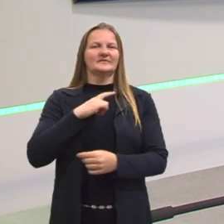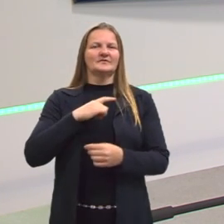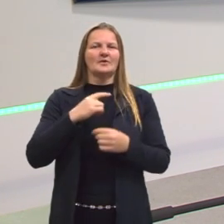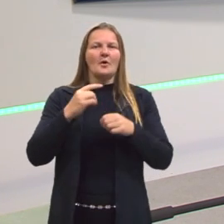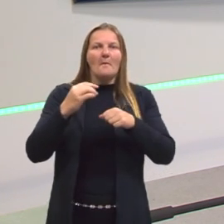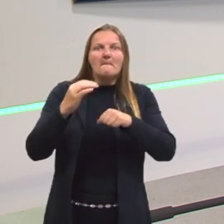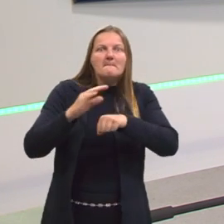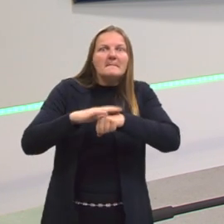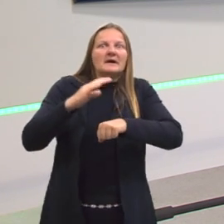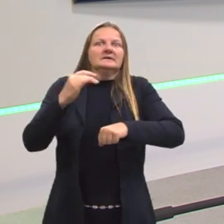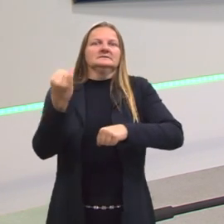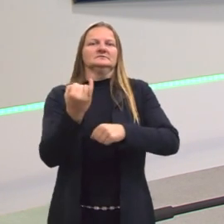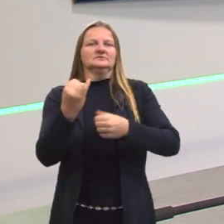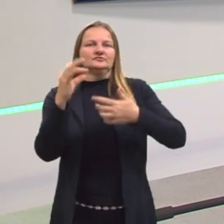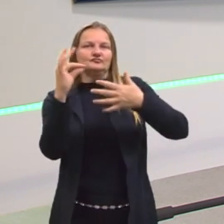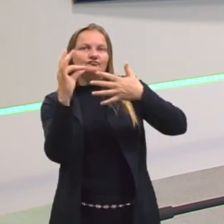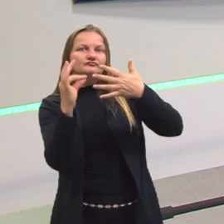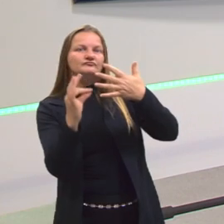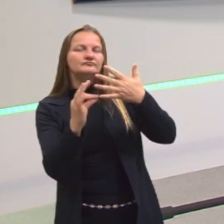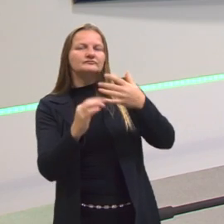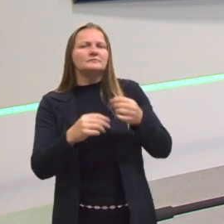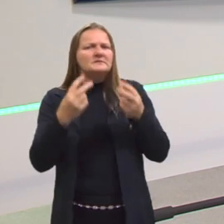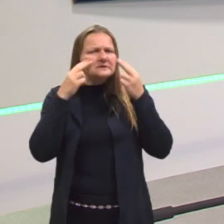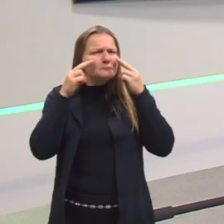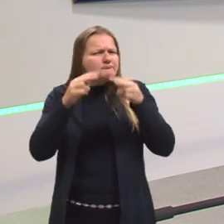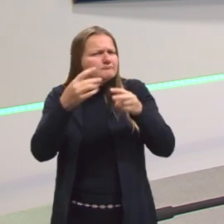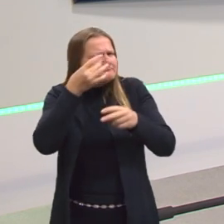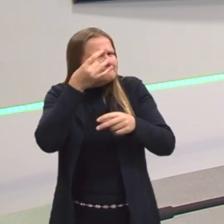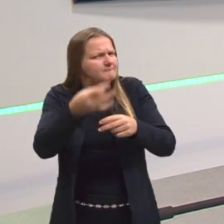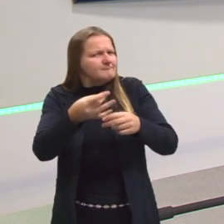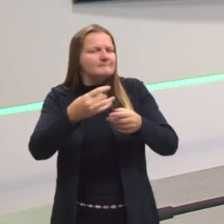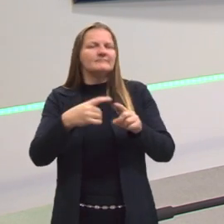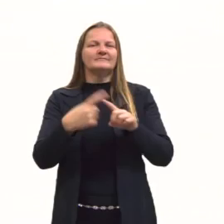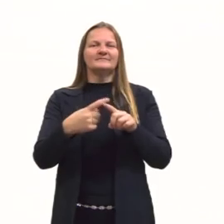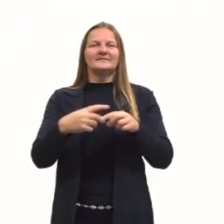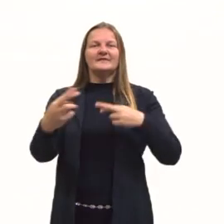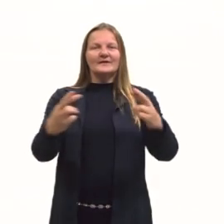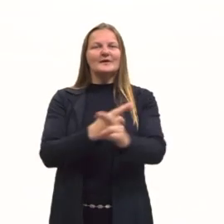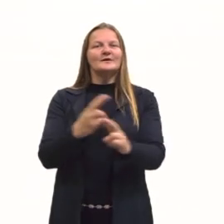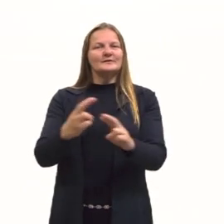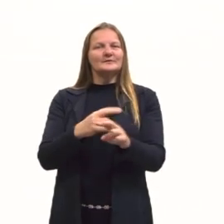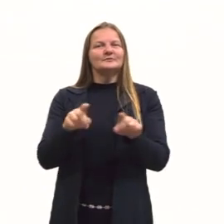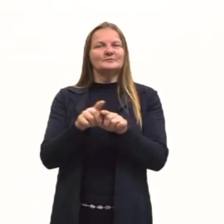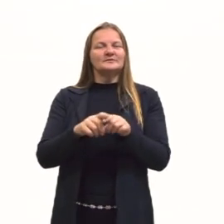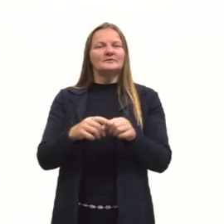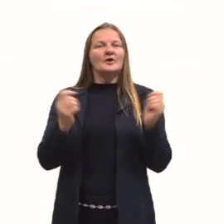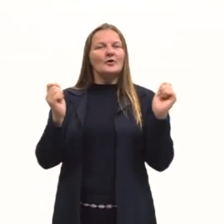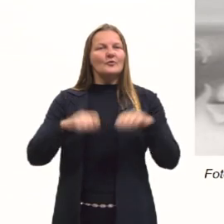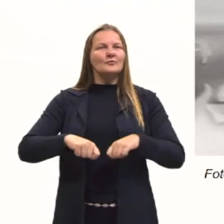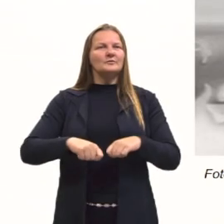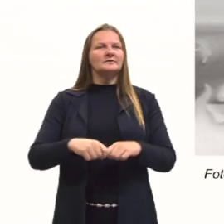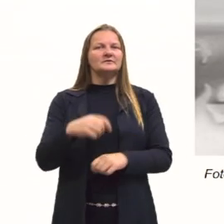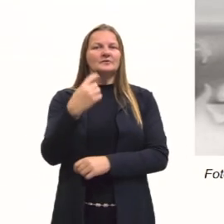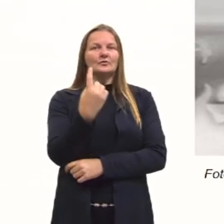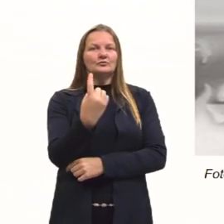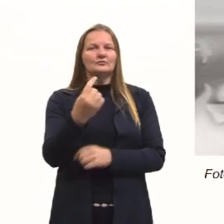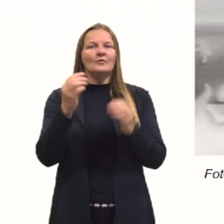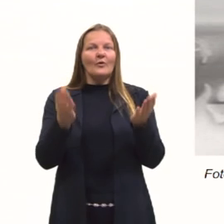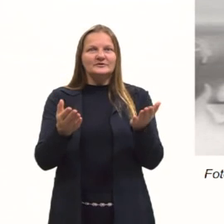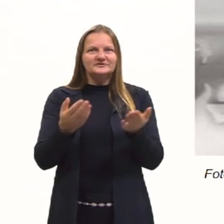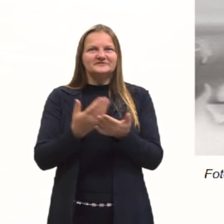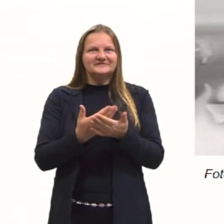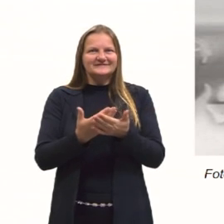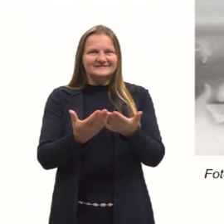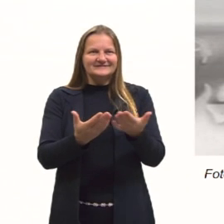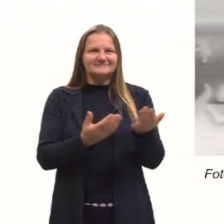outros né Aos quais eu preciso me atentar um pouco mais e em relação a isso a competência um que nós vamos ver